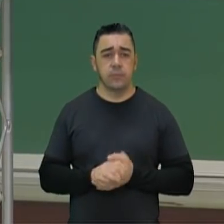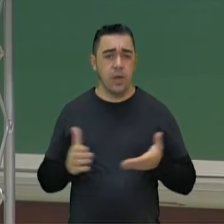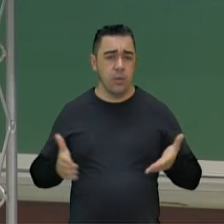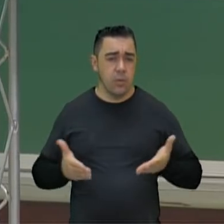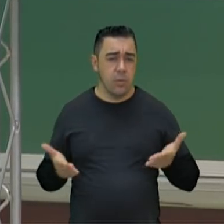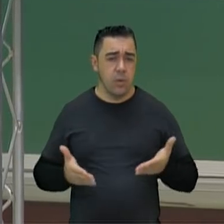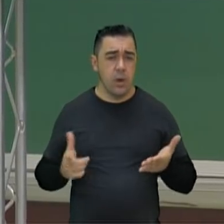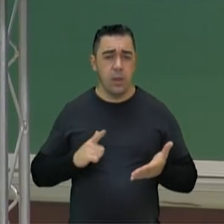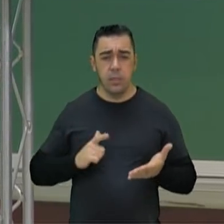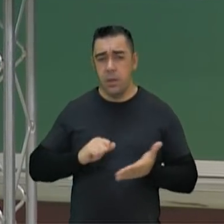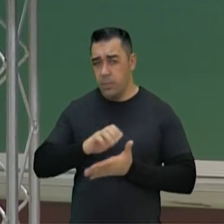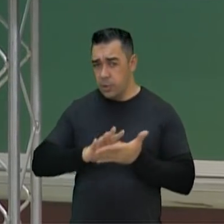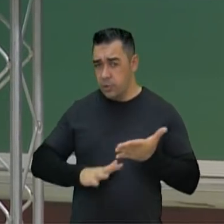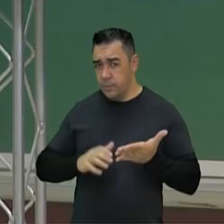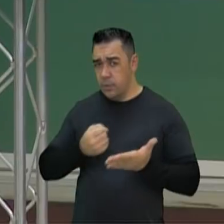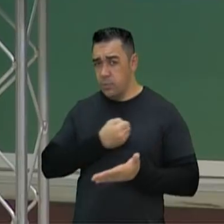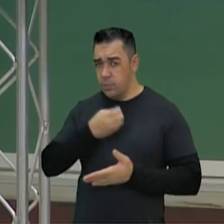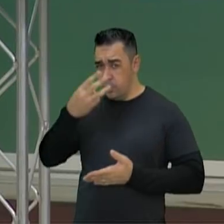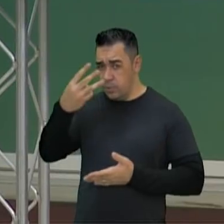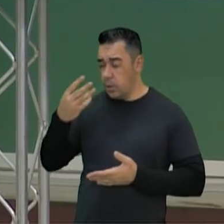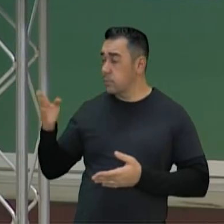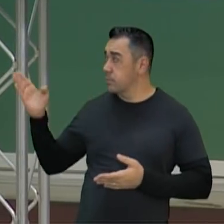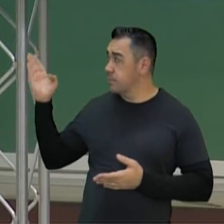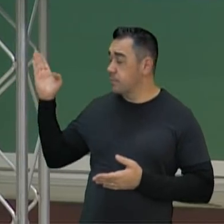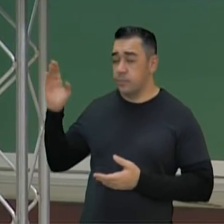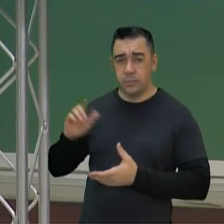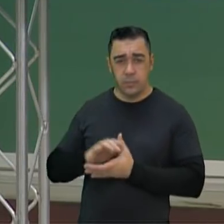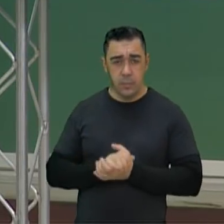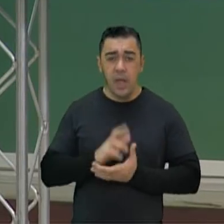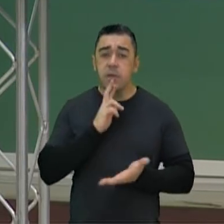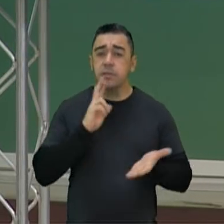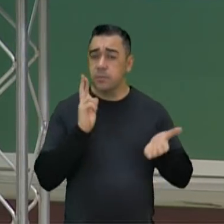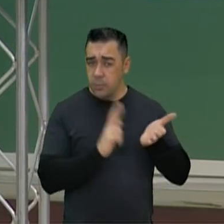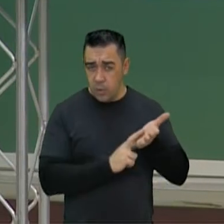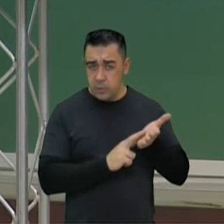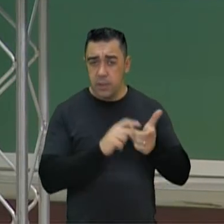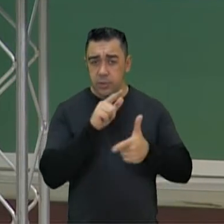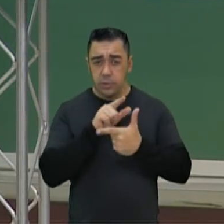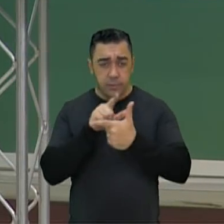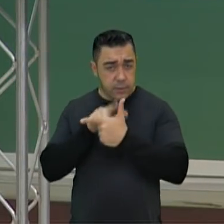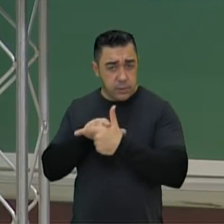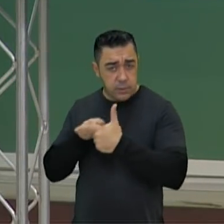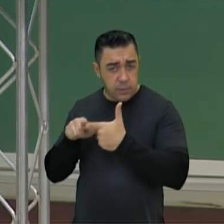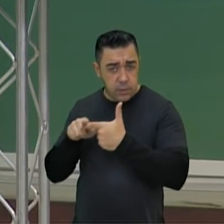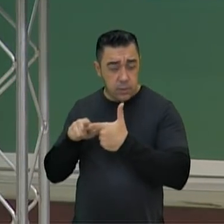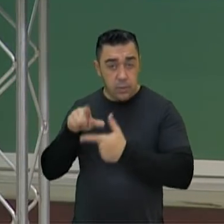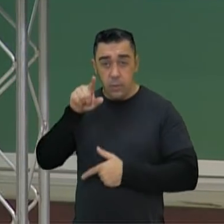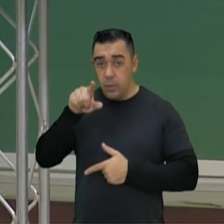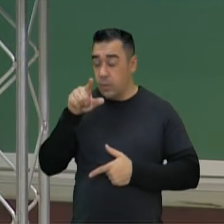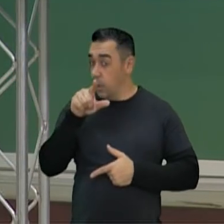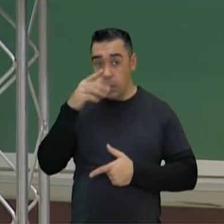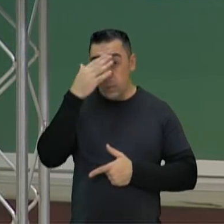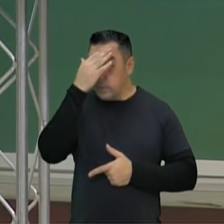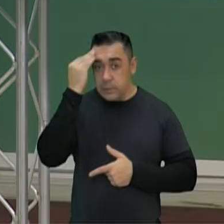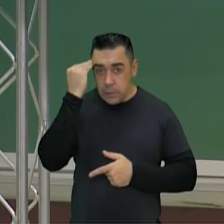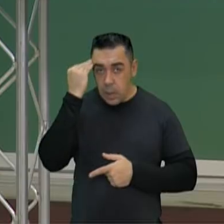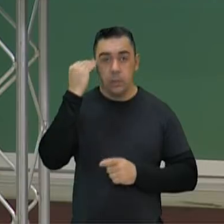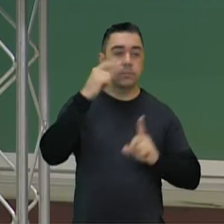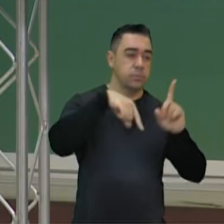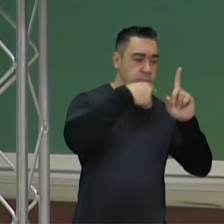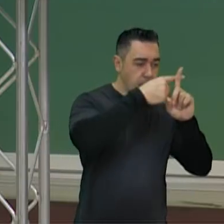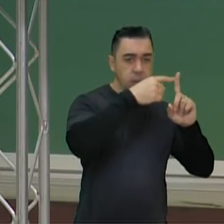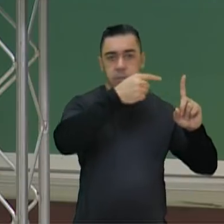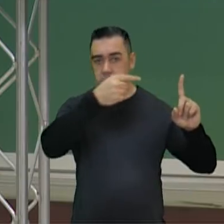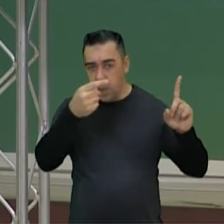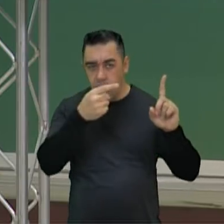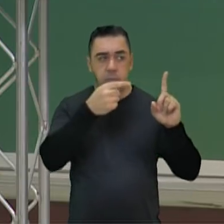Vamos tentar fazer esse terceiro exercício? Resolva essas divisões abaixo. Não esqueça dos jogos dos